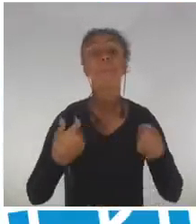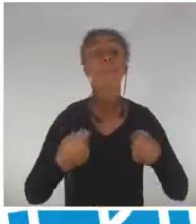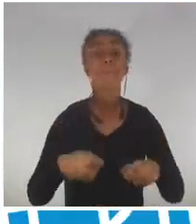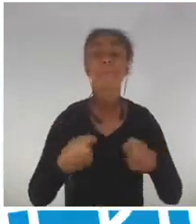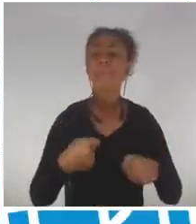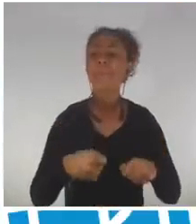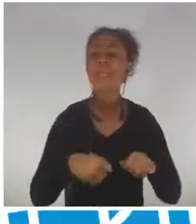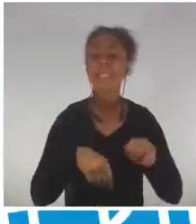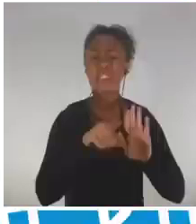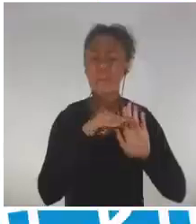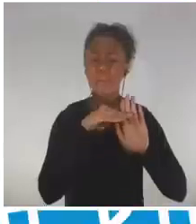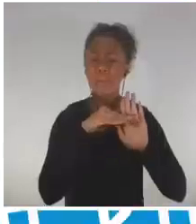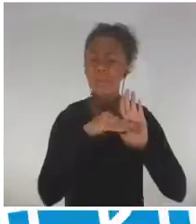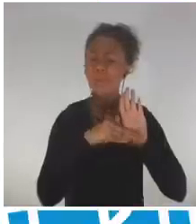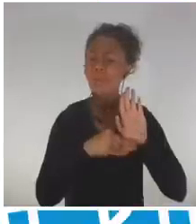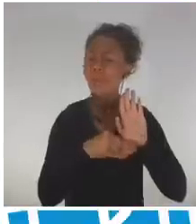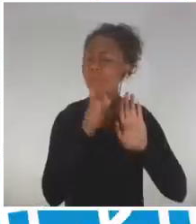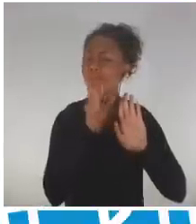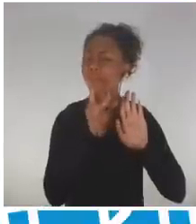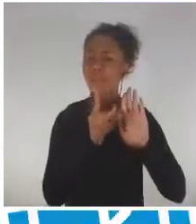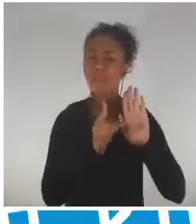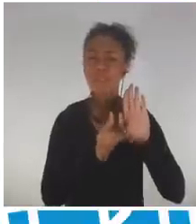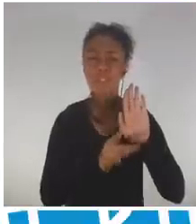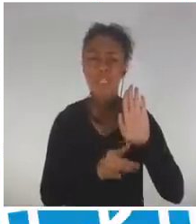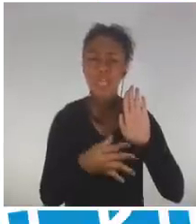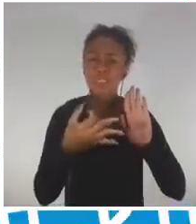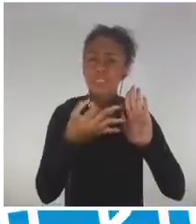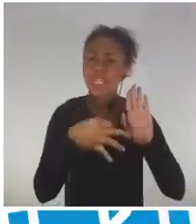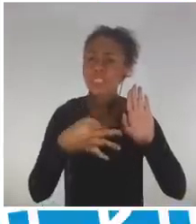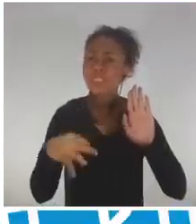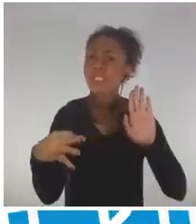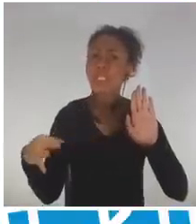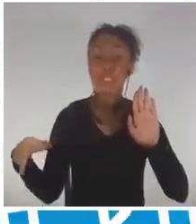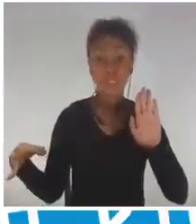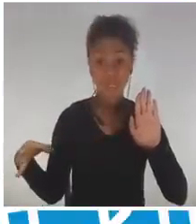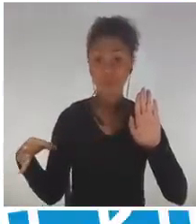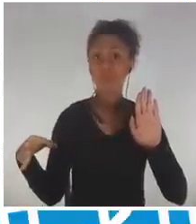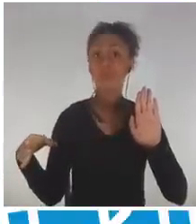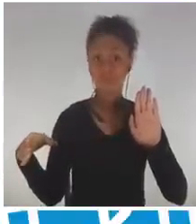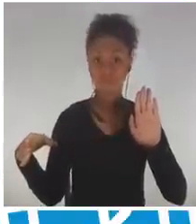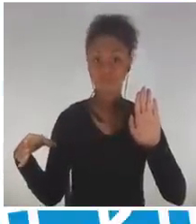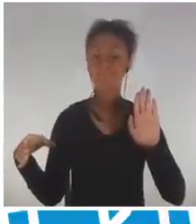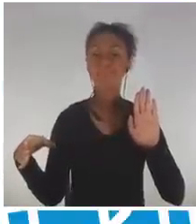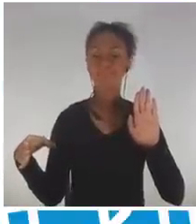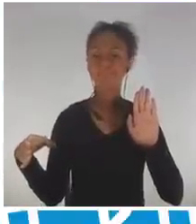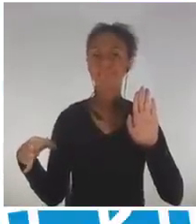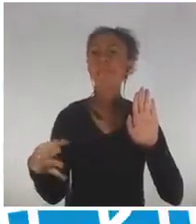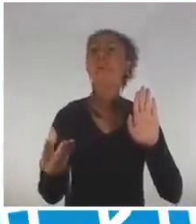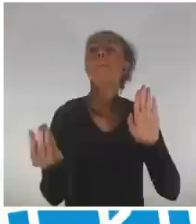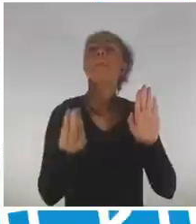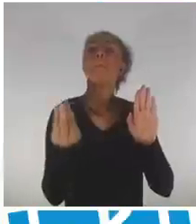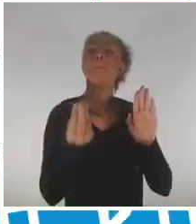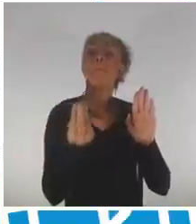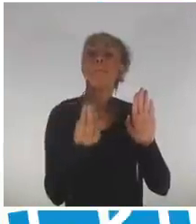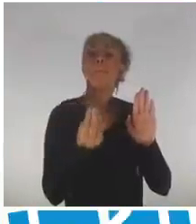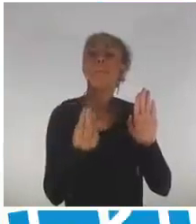ideia bastante precisa do porquê que vamos aumentar essa testagem,